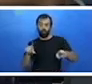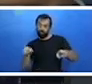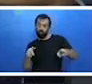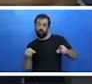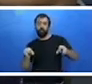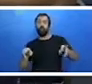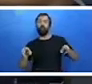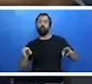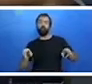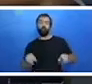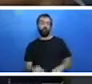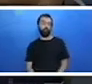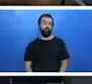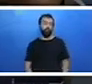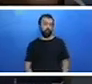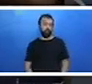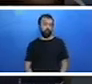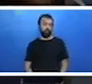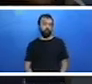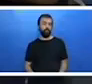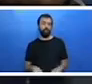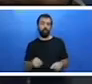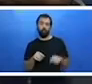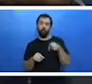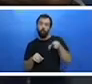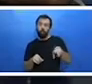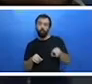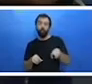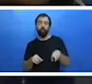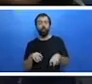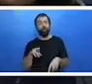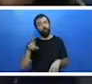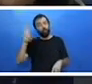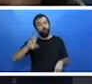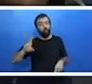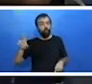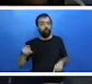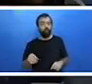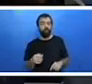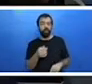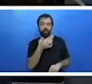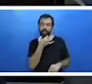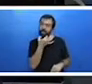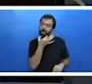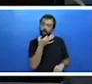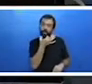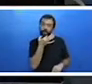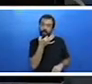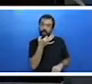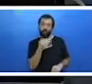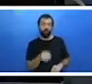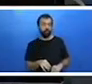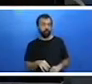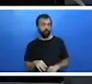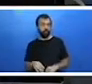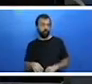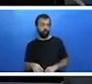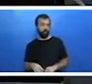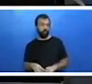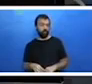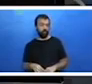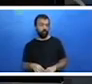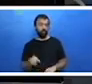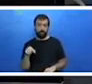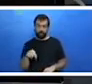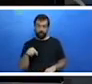decimal. O ponto é utilizado no sistema inglês. Como essas calculadoras vêm tudo configurado em inglês, ela assume o ponto.